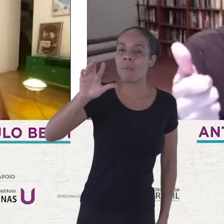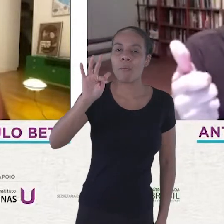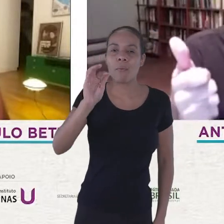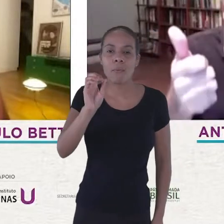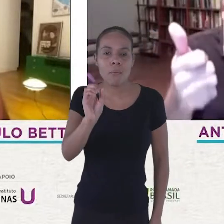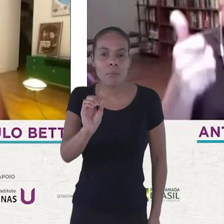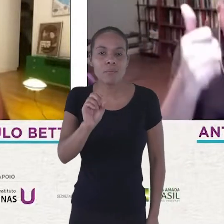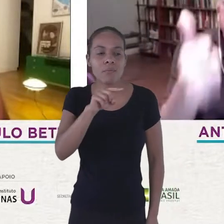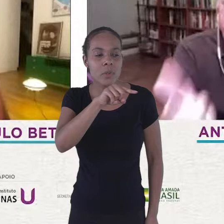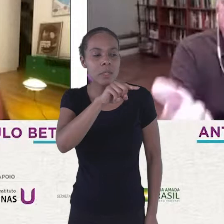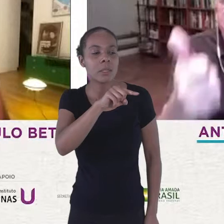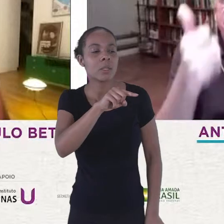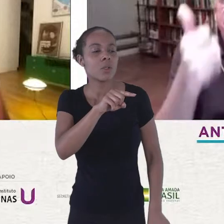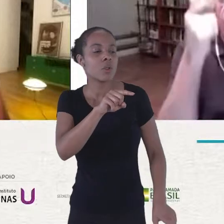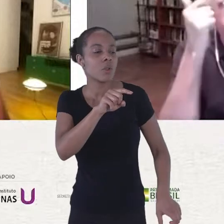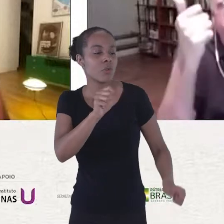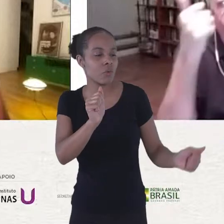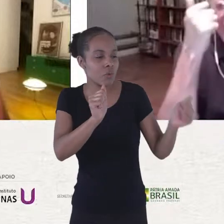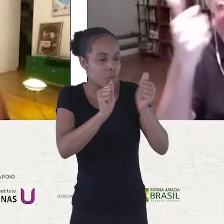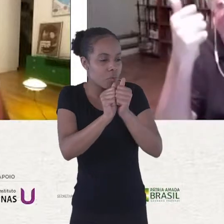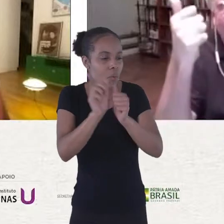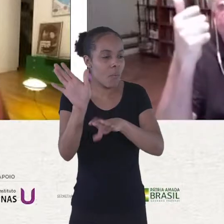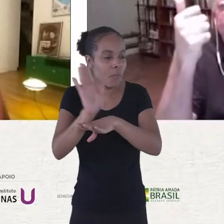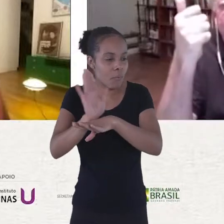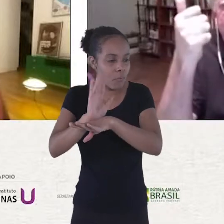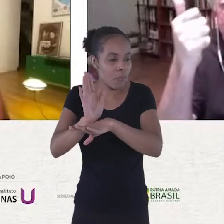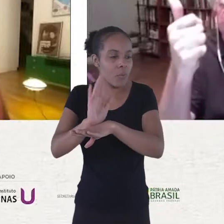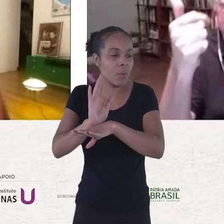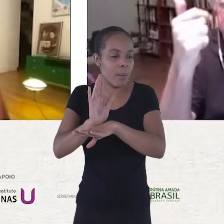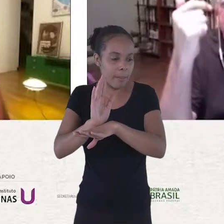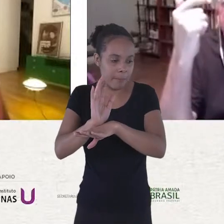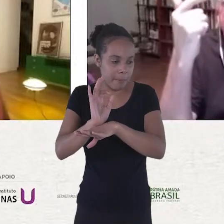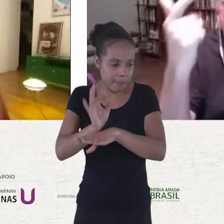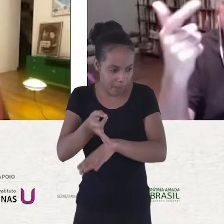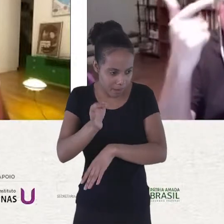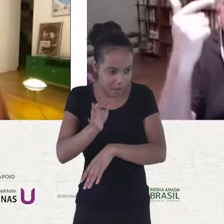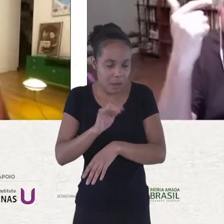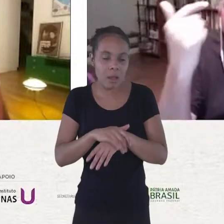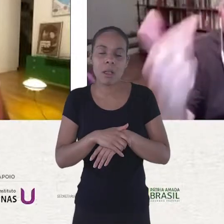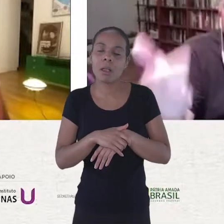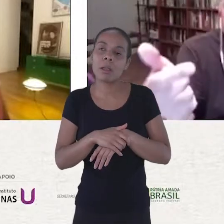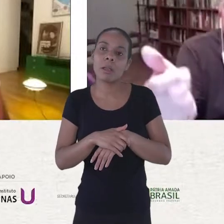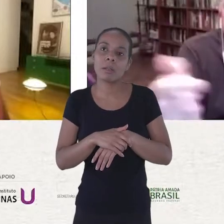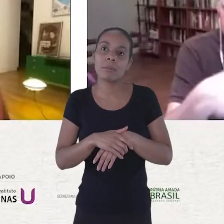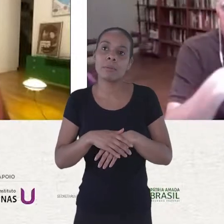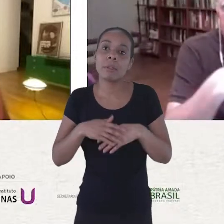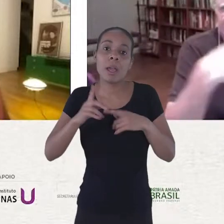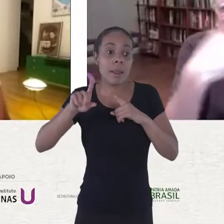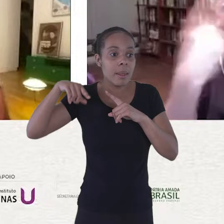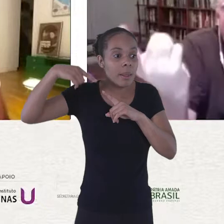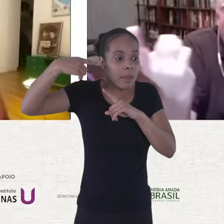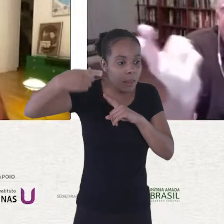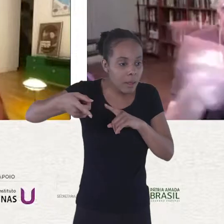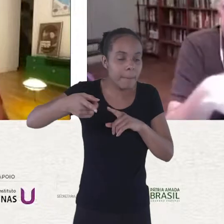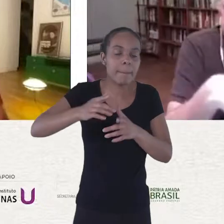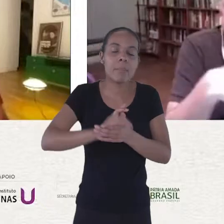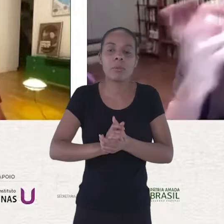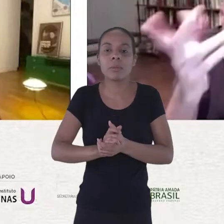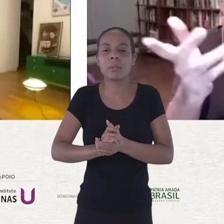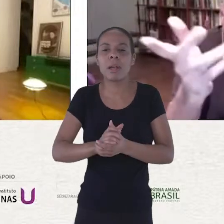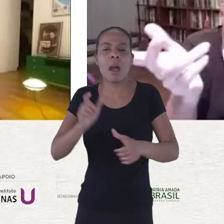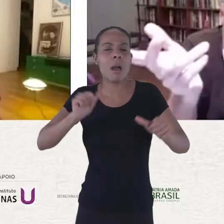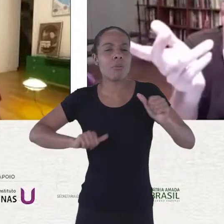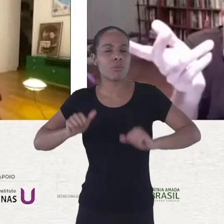Fiz. Você fez um documentário sobre ele, Rodolfo Arena. E, assim, depois, um dos atores com quem eu mais trabalhei, né,